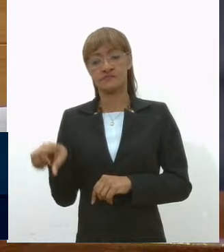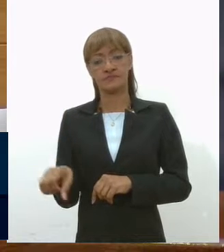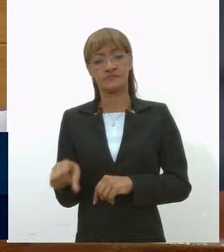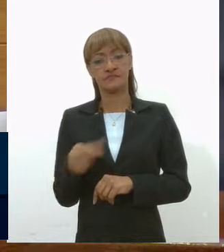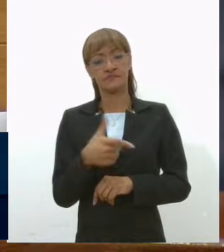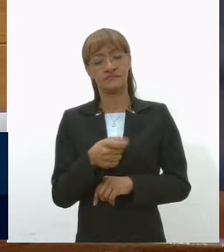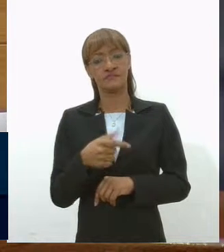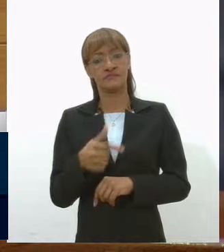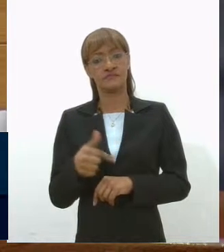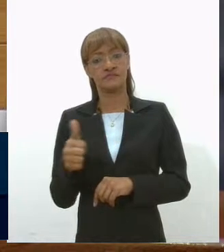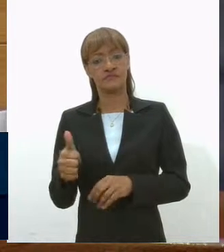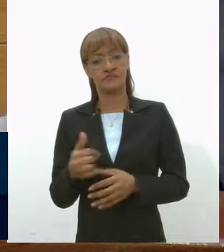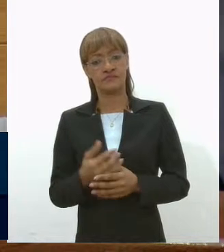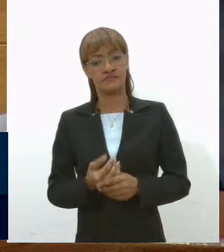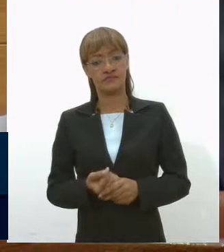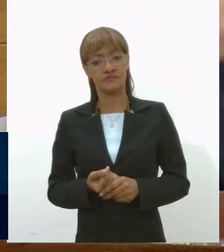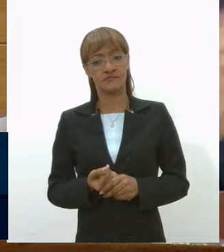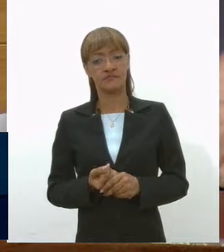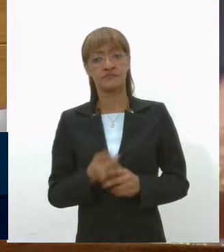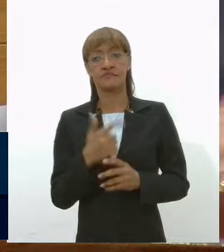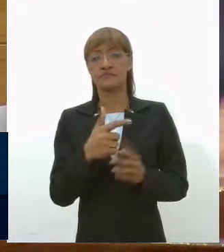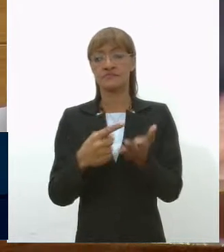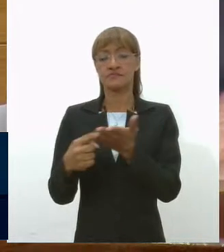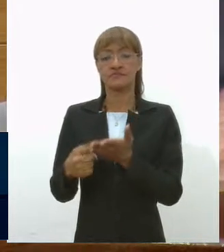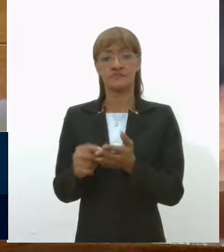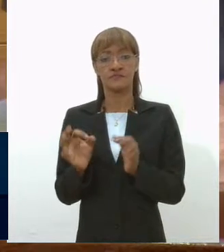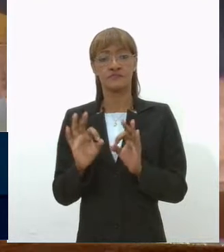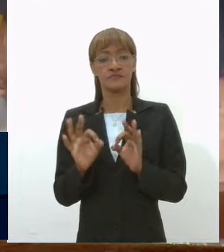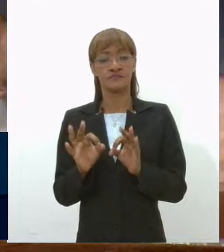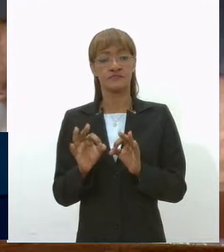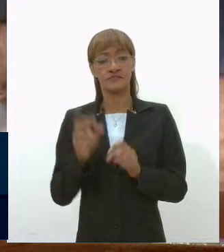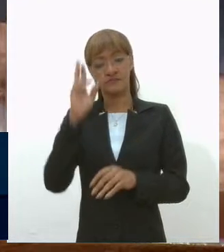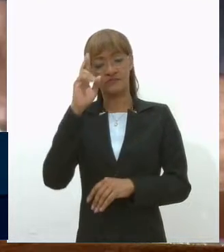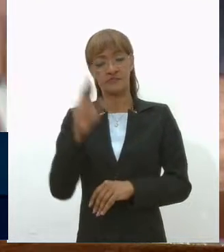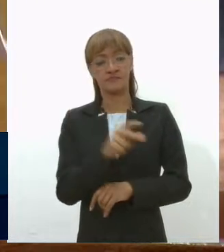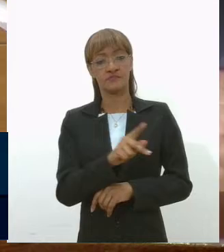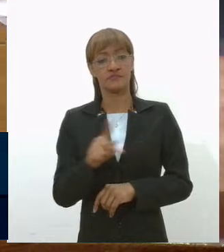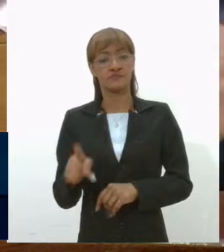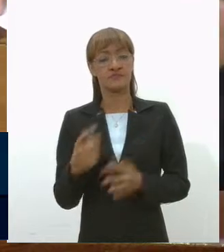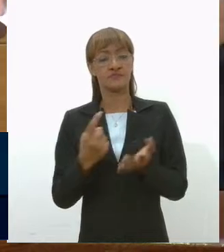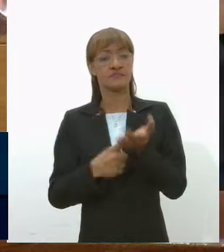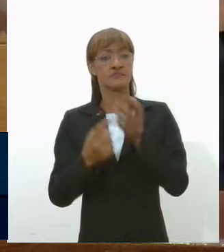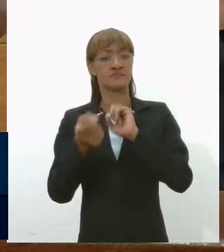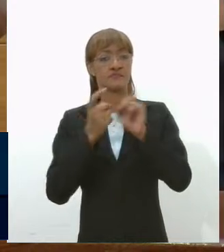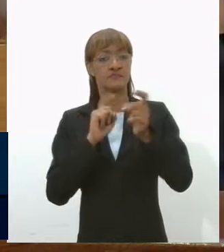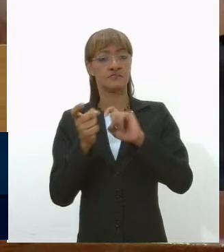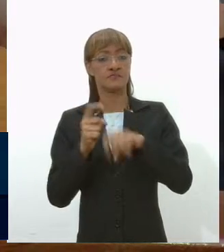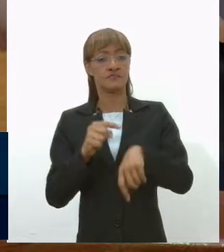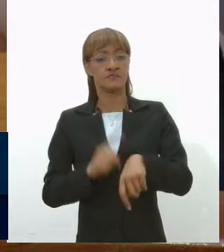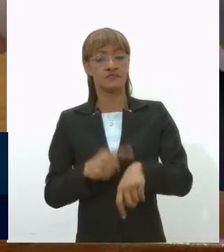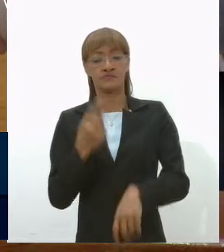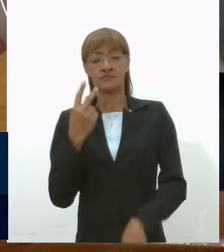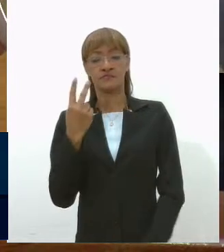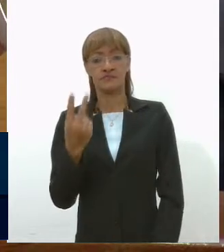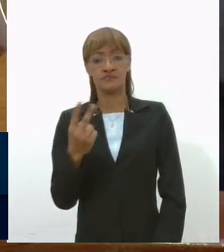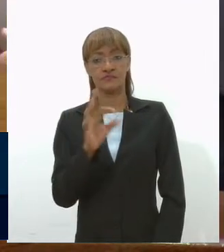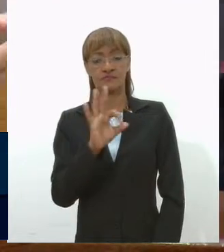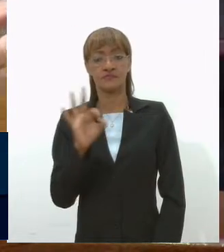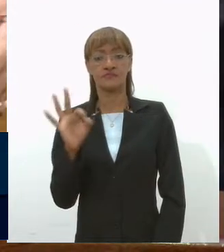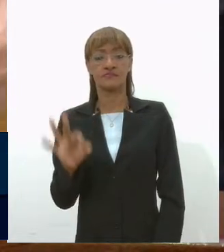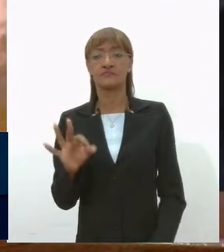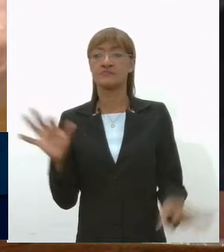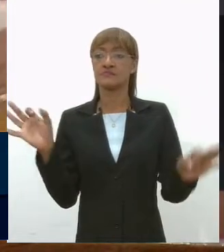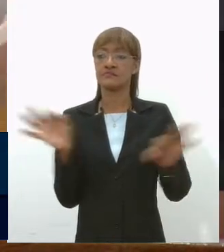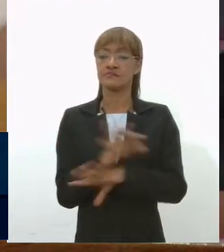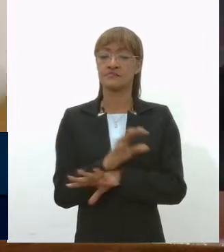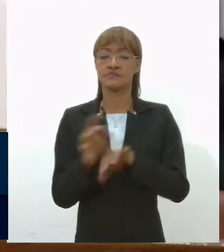2021. Nada mais a tratar, o senhor presidente convocou a sessão extraordinária para as 14 horas e em seguida encerrou